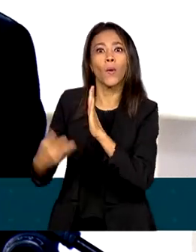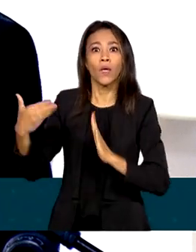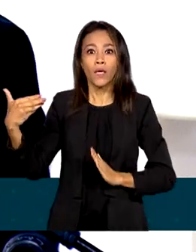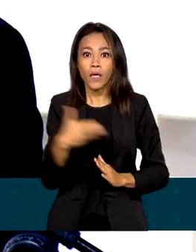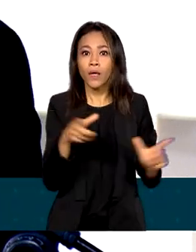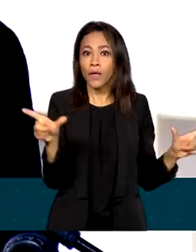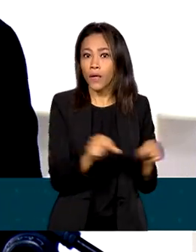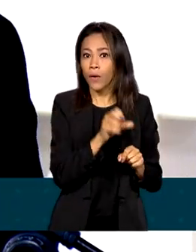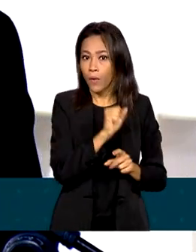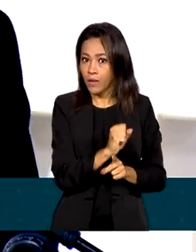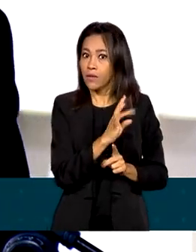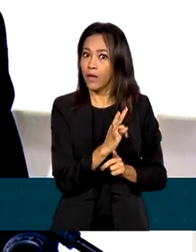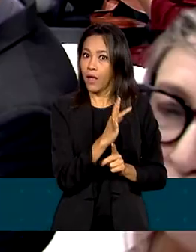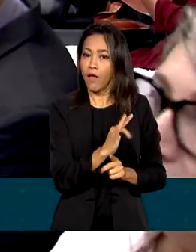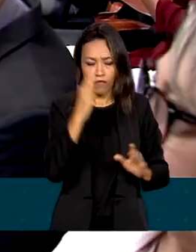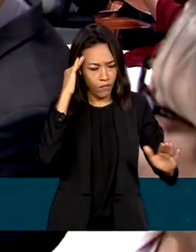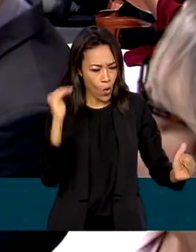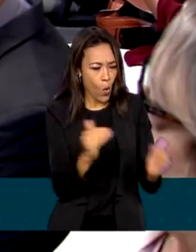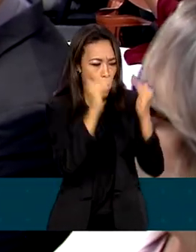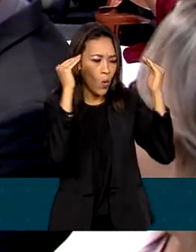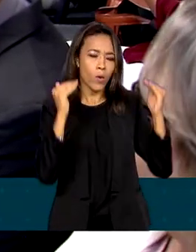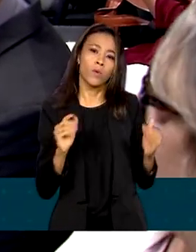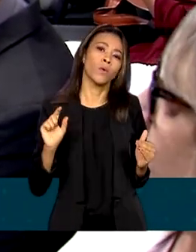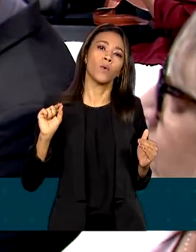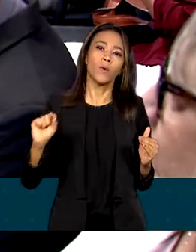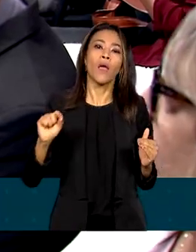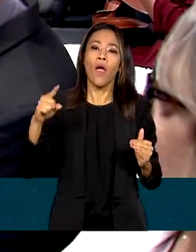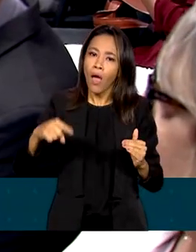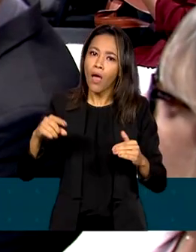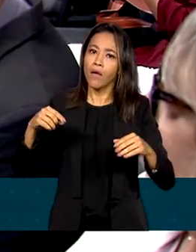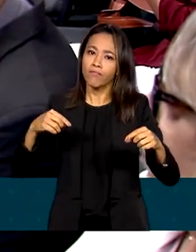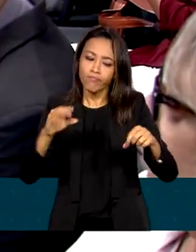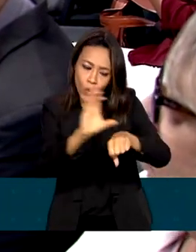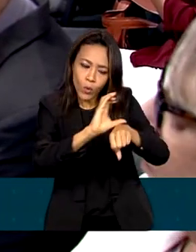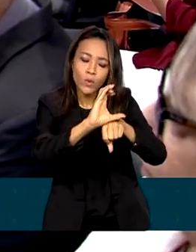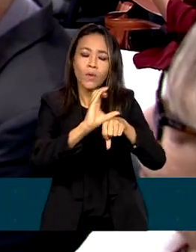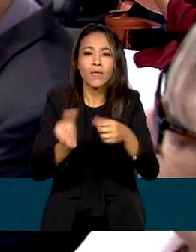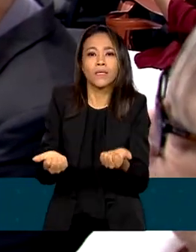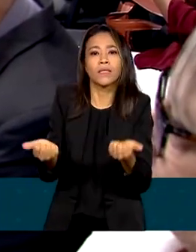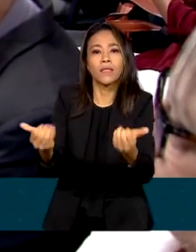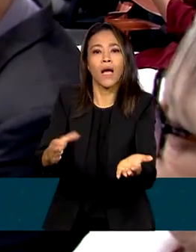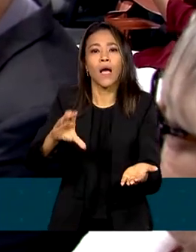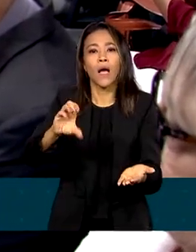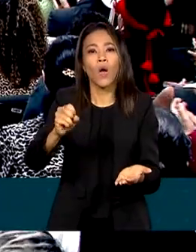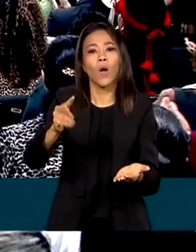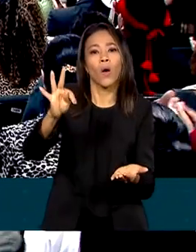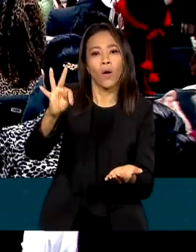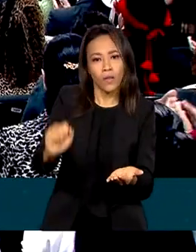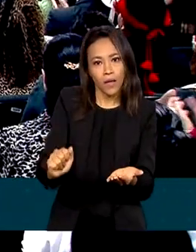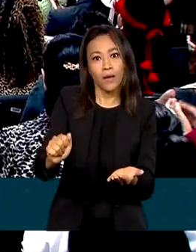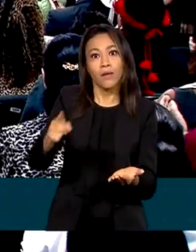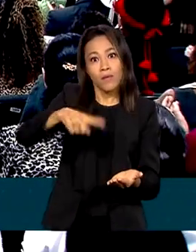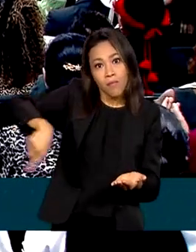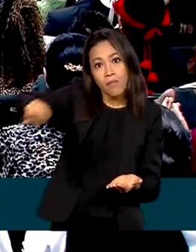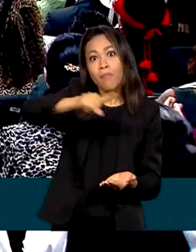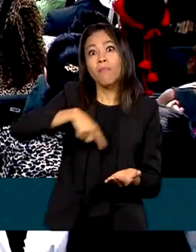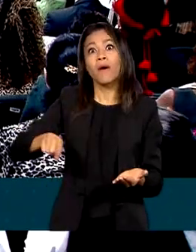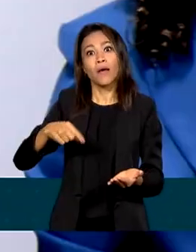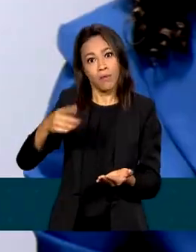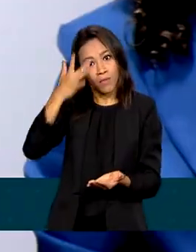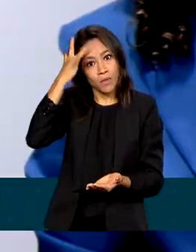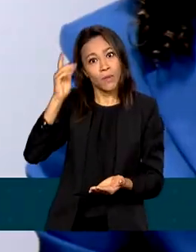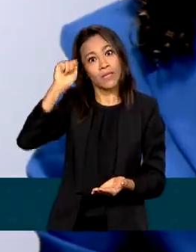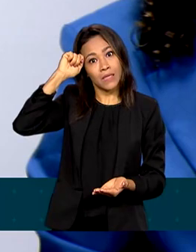julgou por unanimidade serem constitucionais as cotas para candidatos negros em universidades